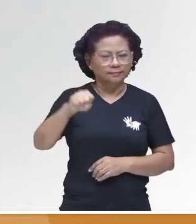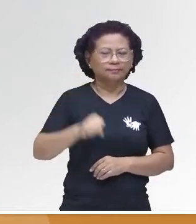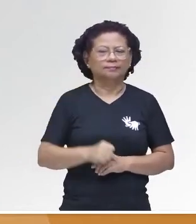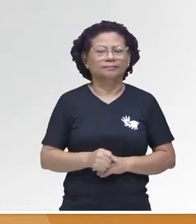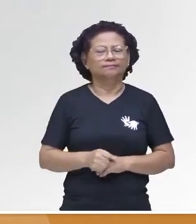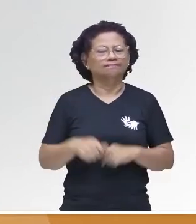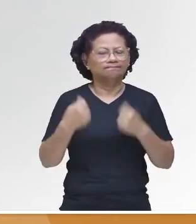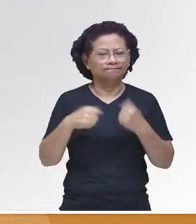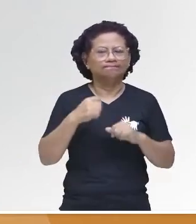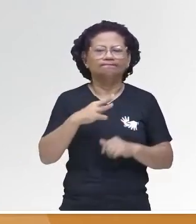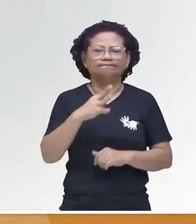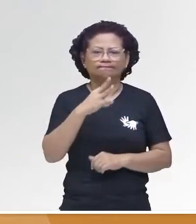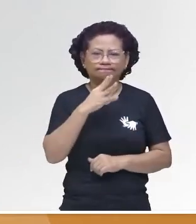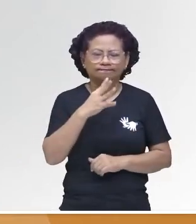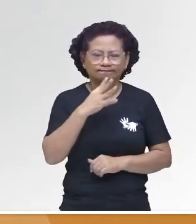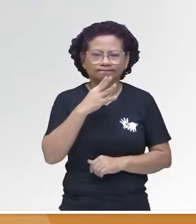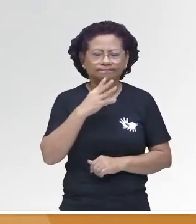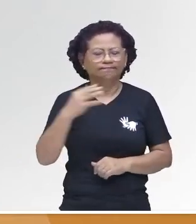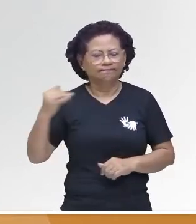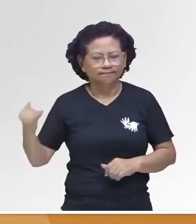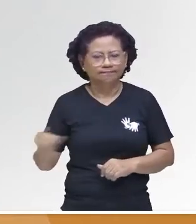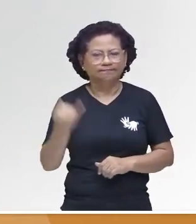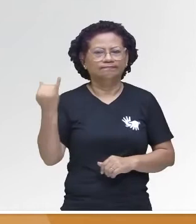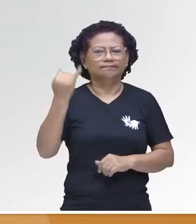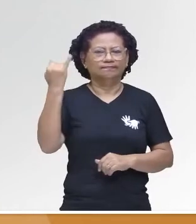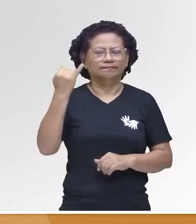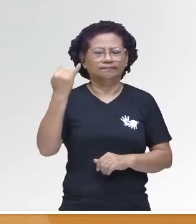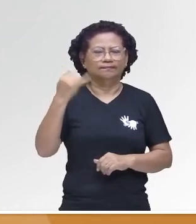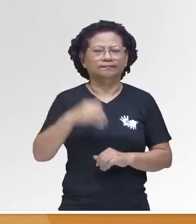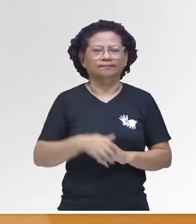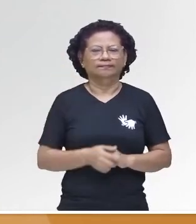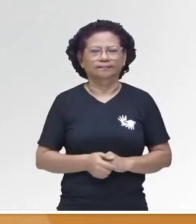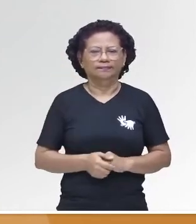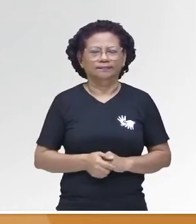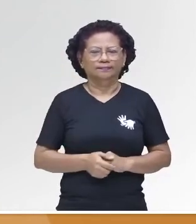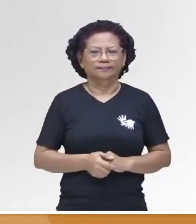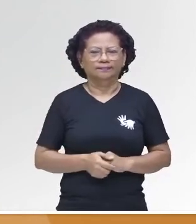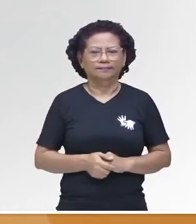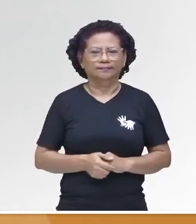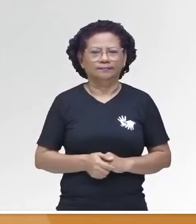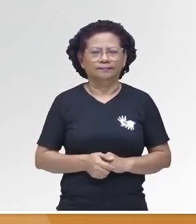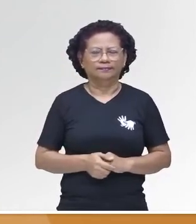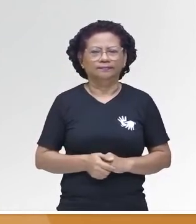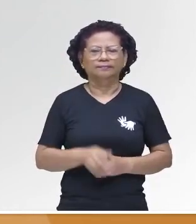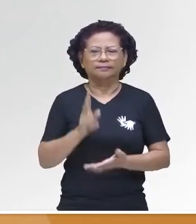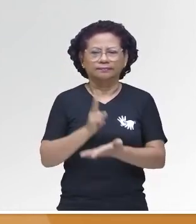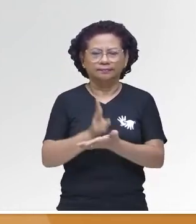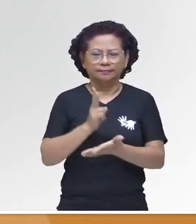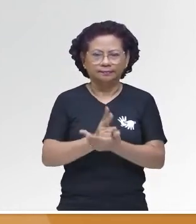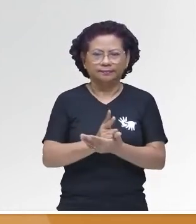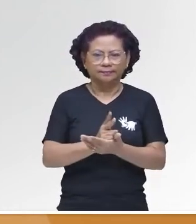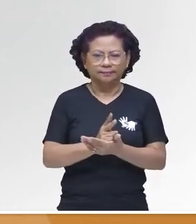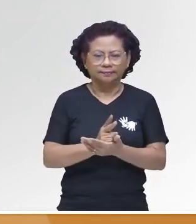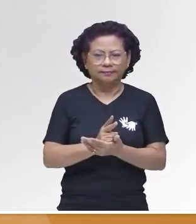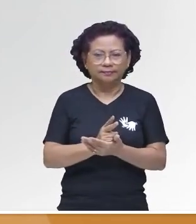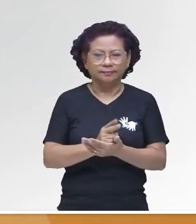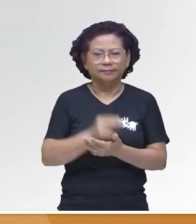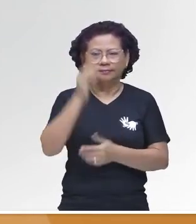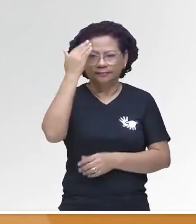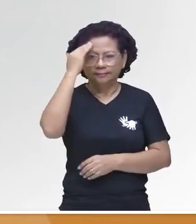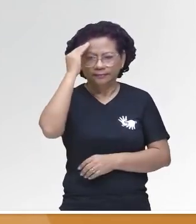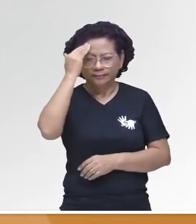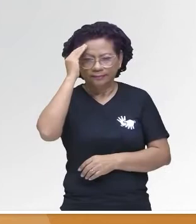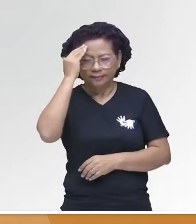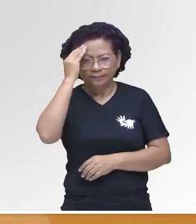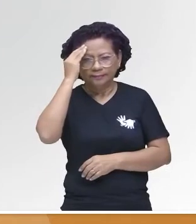a política é mais importante ainda, no meu entendimento. Então, é sempre bom a gente saber o que é a política para a gente